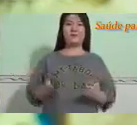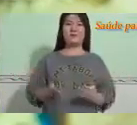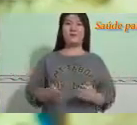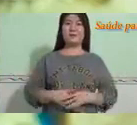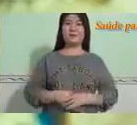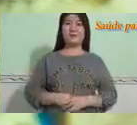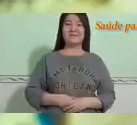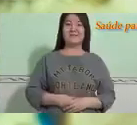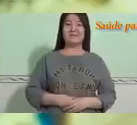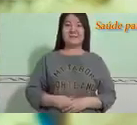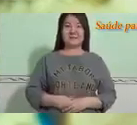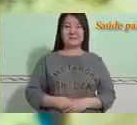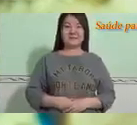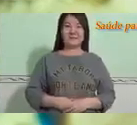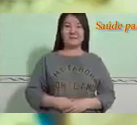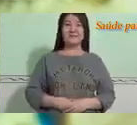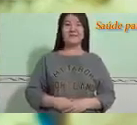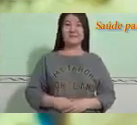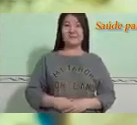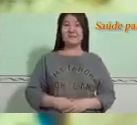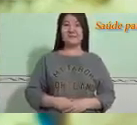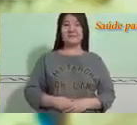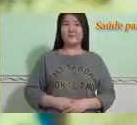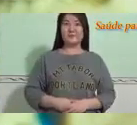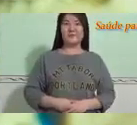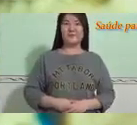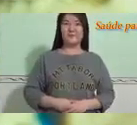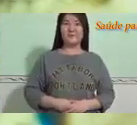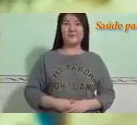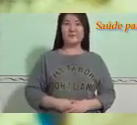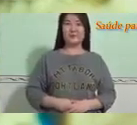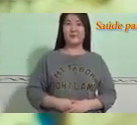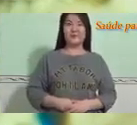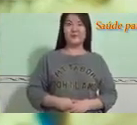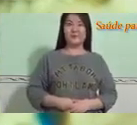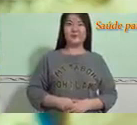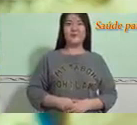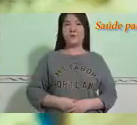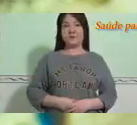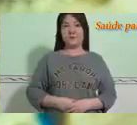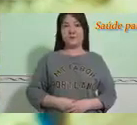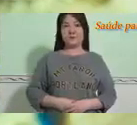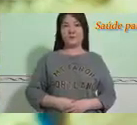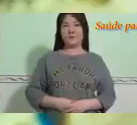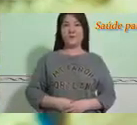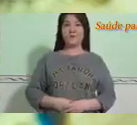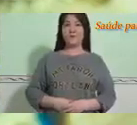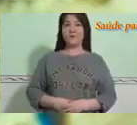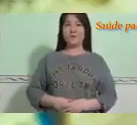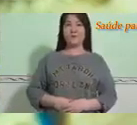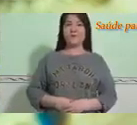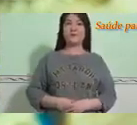acento agudo C e é Dani Orelho, conhecido popularmente como Paulistinha ou Peixe Zebra, para testar um tipo